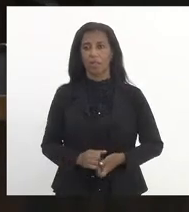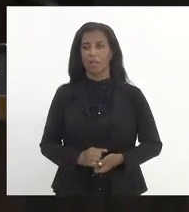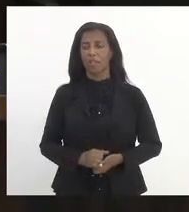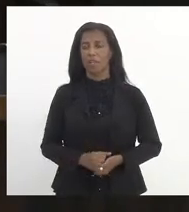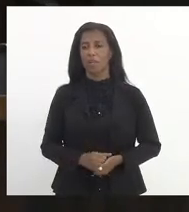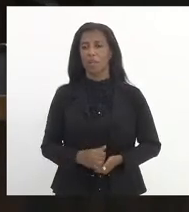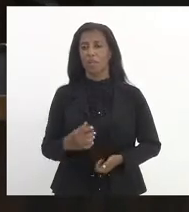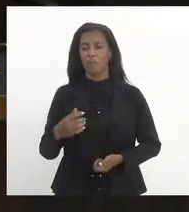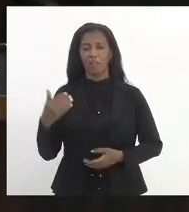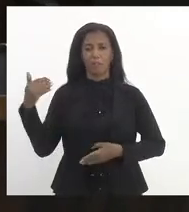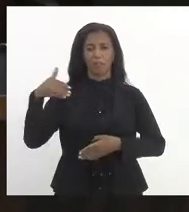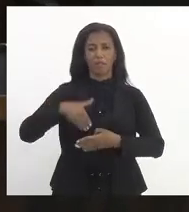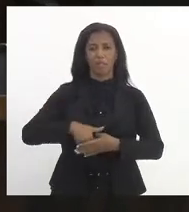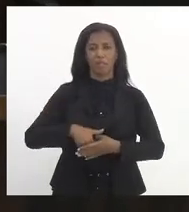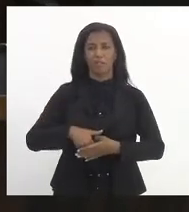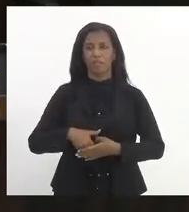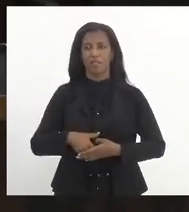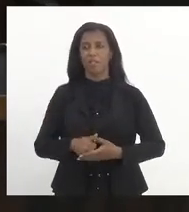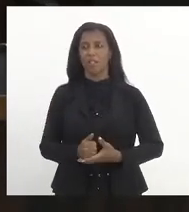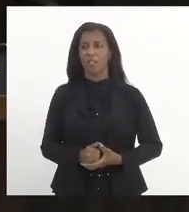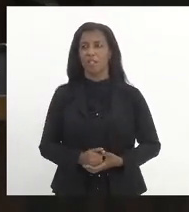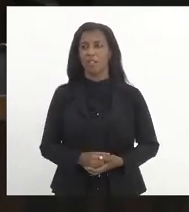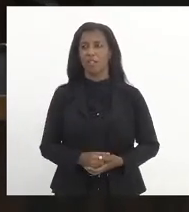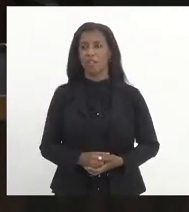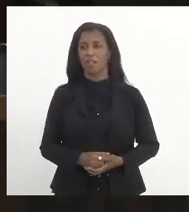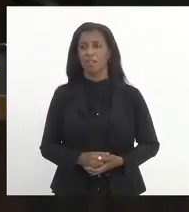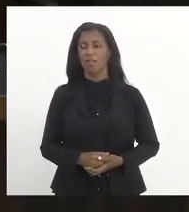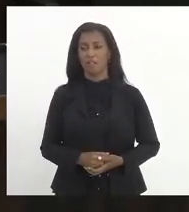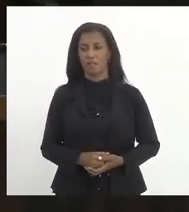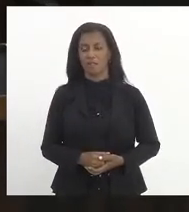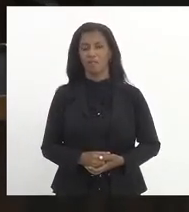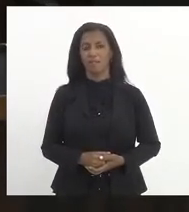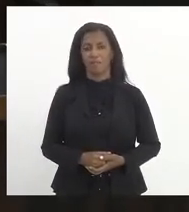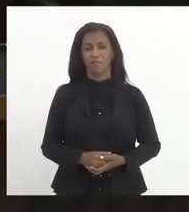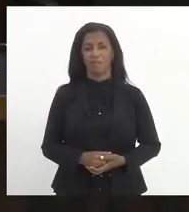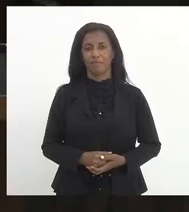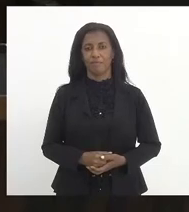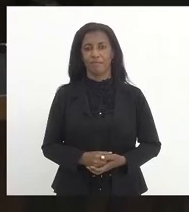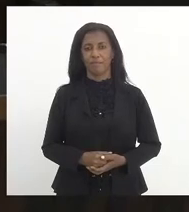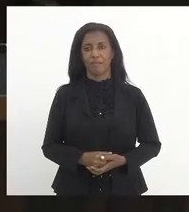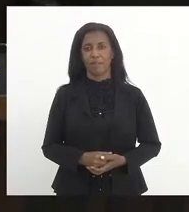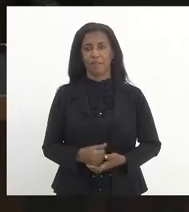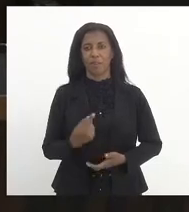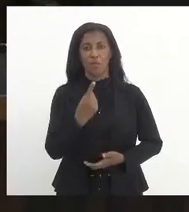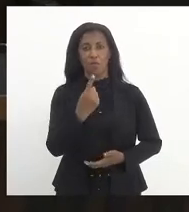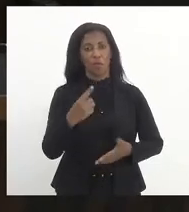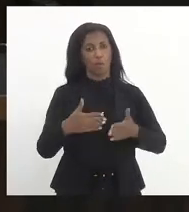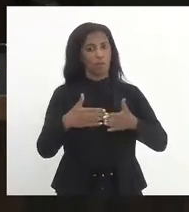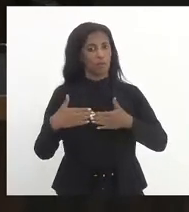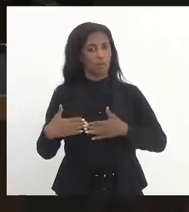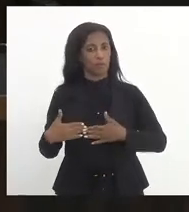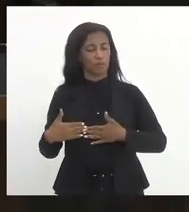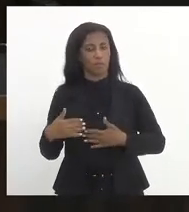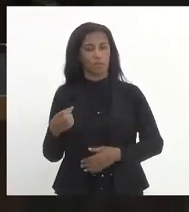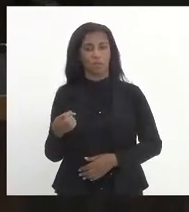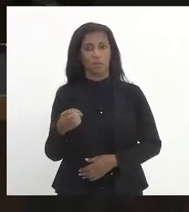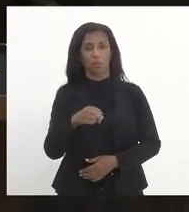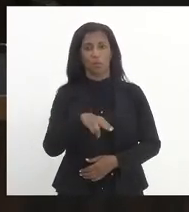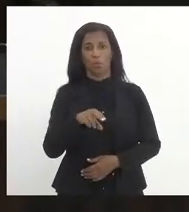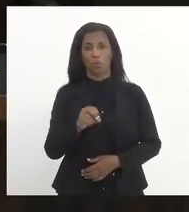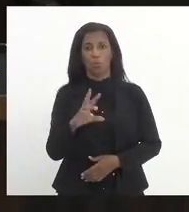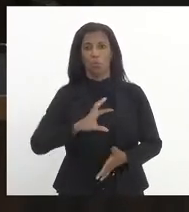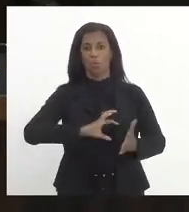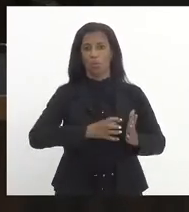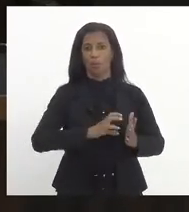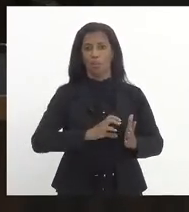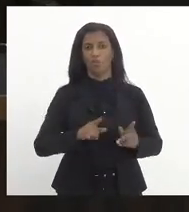Em votação, se os que aprovam permaneçam como estão, aprovado, vai à promulgação com voto pela abstenção do novo e